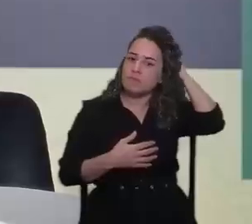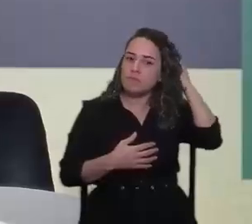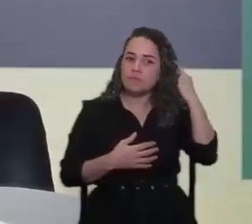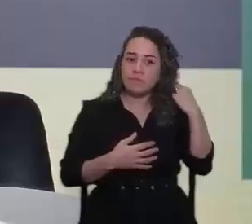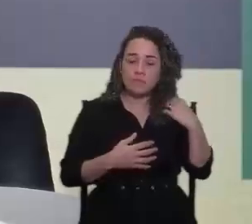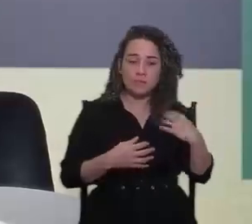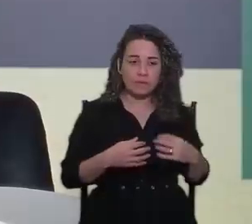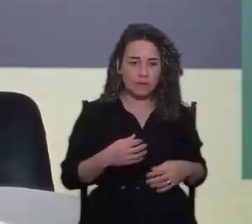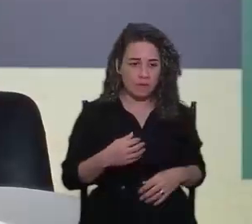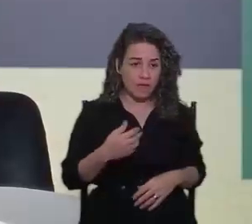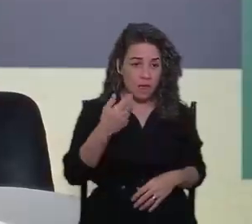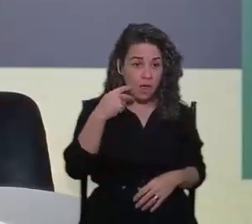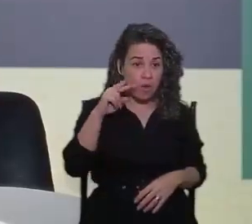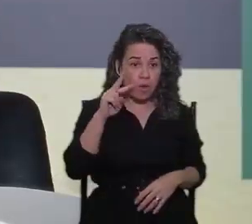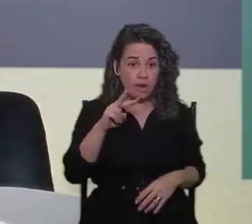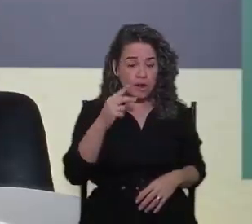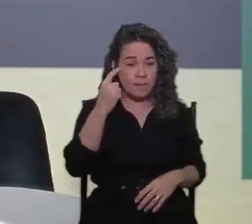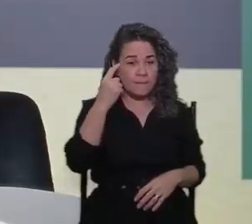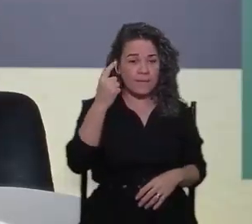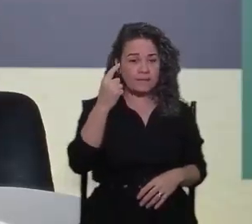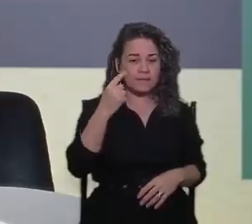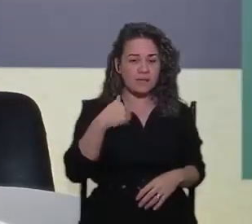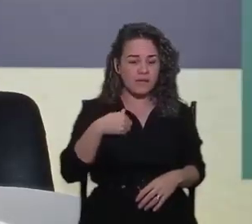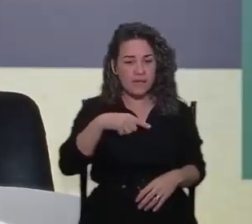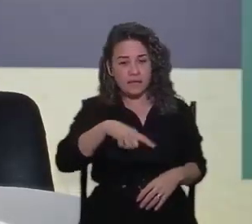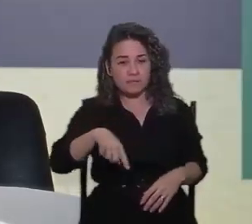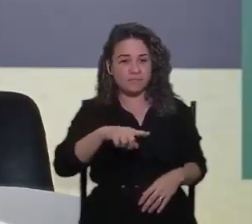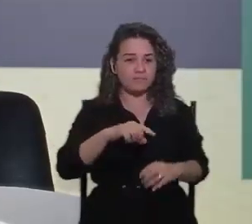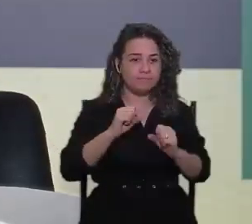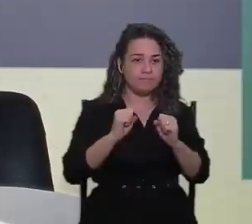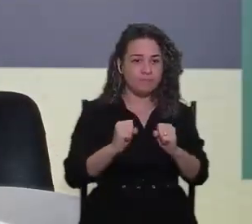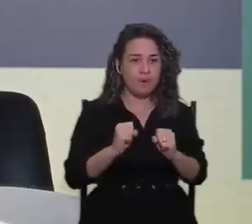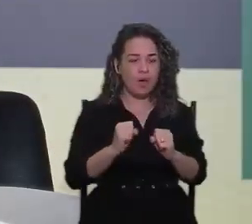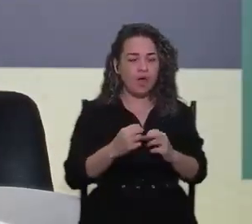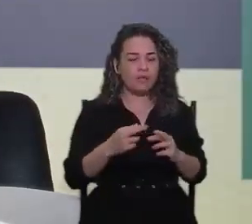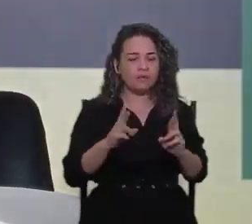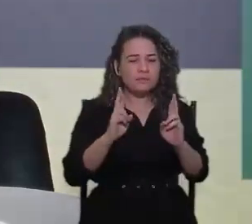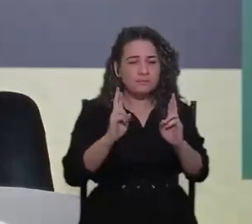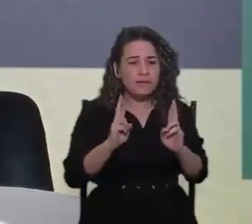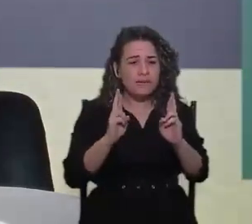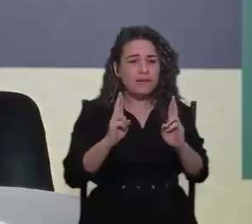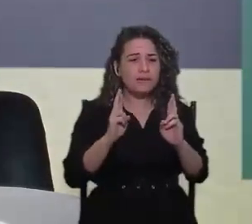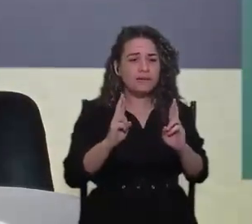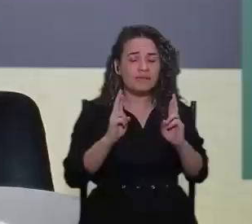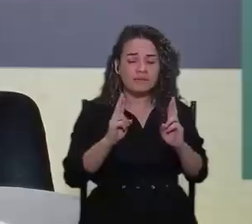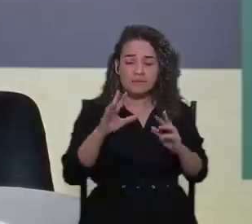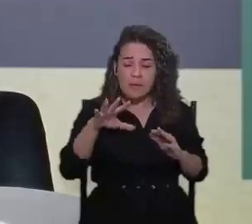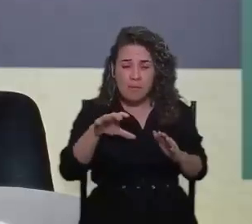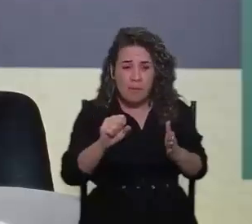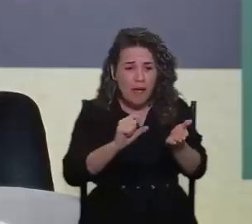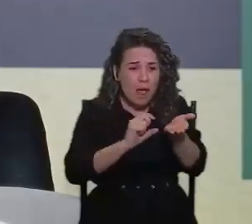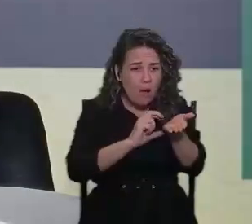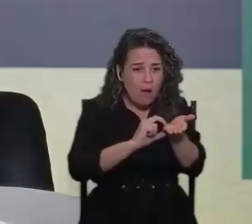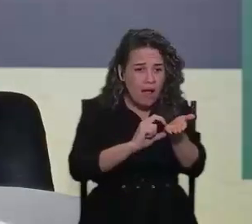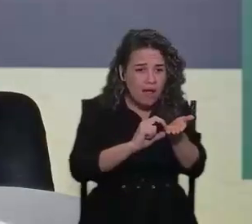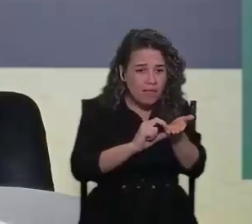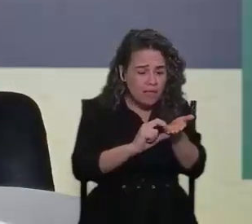ali poderiam ser a Esperança, que resolve pegar um caderno e escrever a